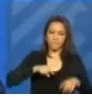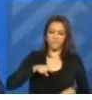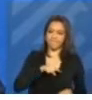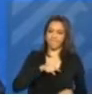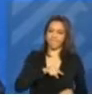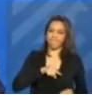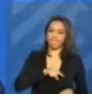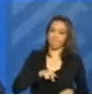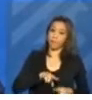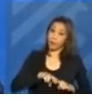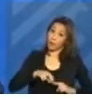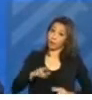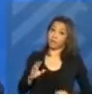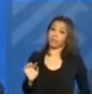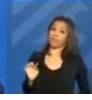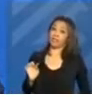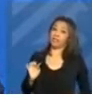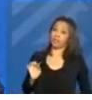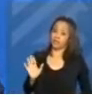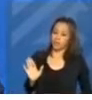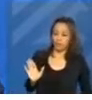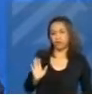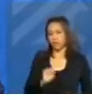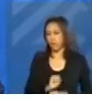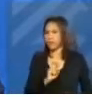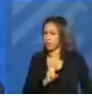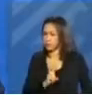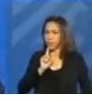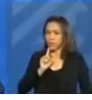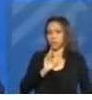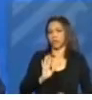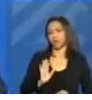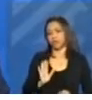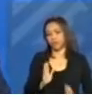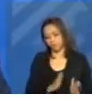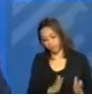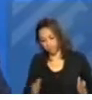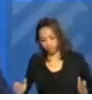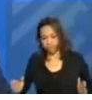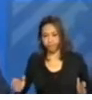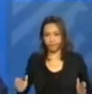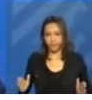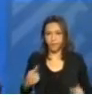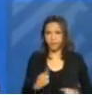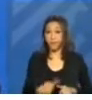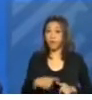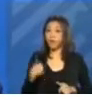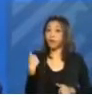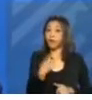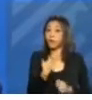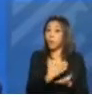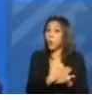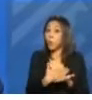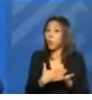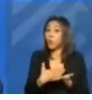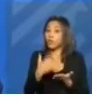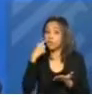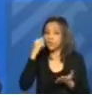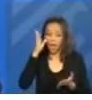disso, nós demos 5 dias úteis. Por quê? Porque nós estamos começando a